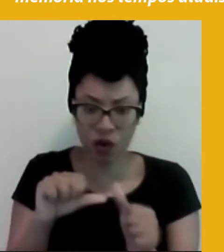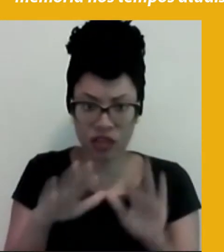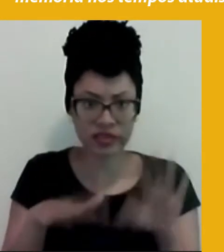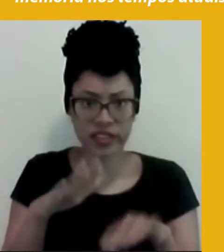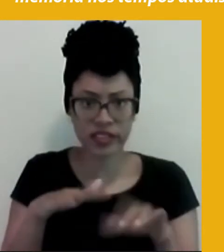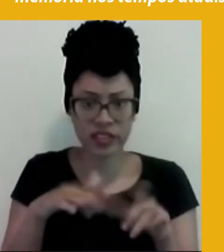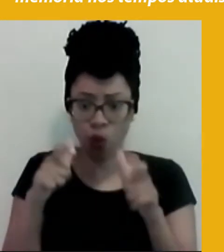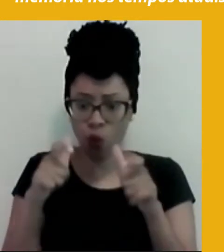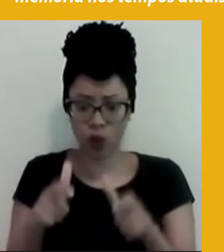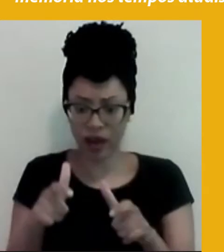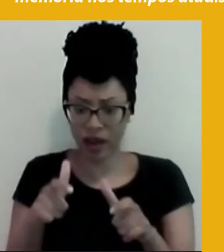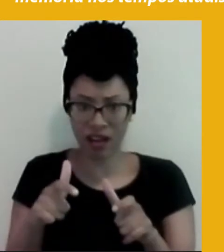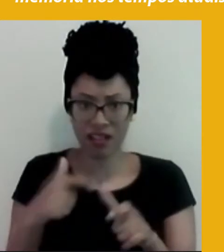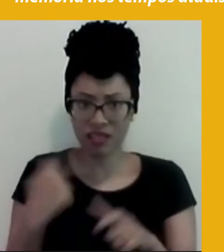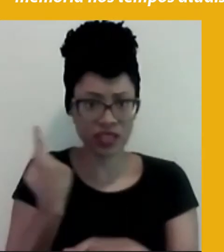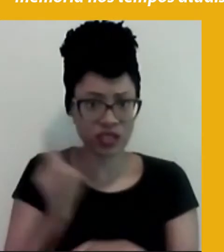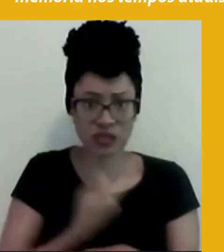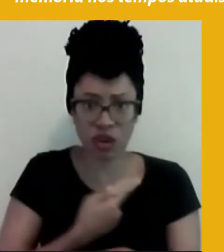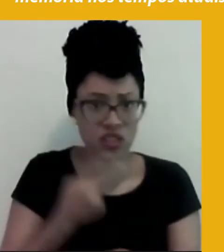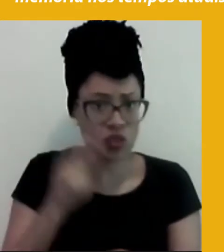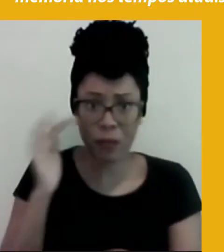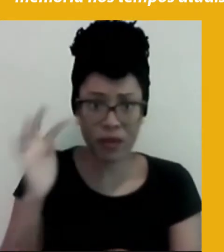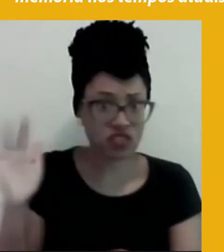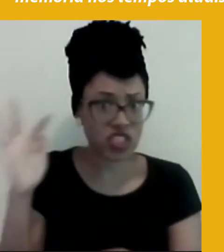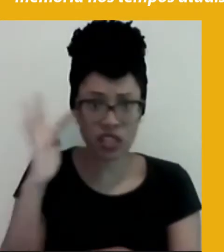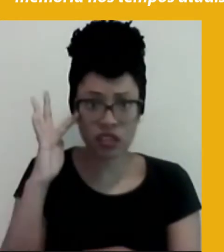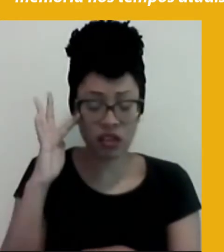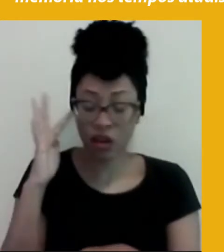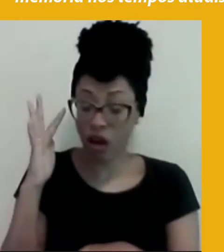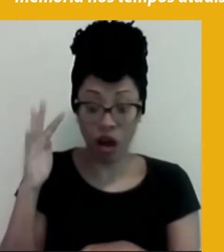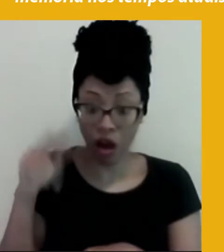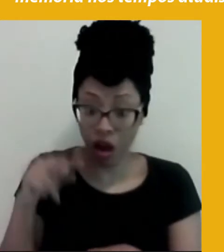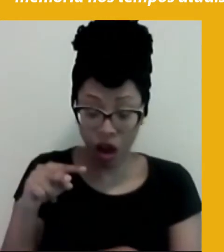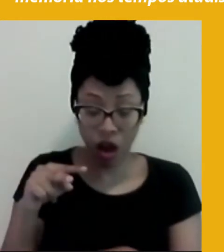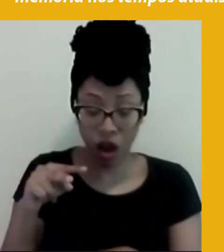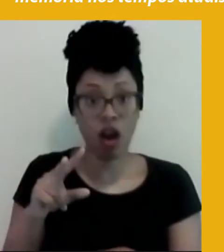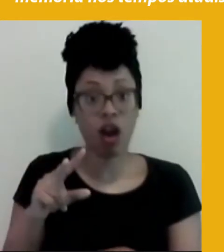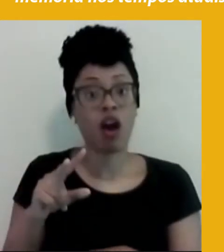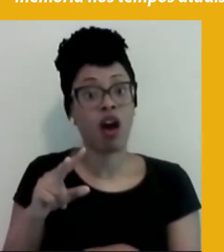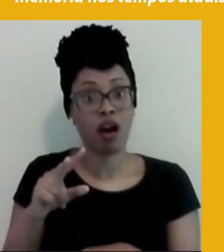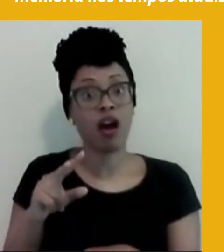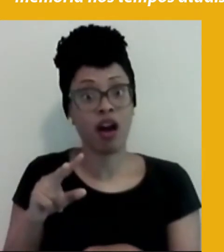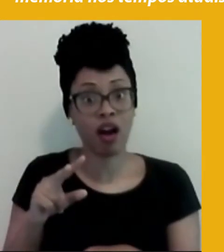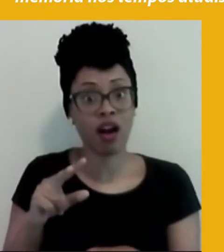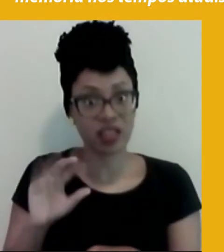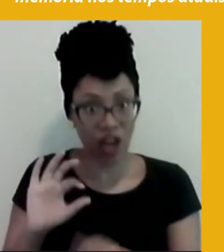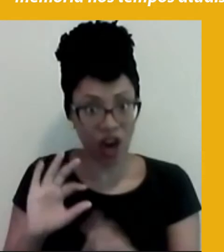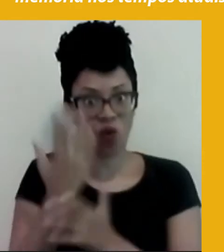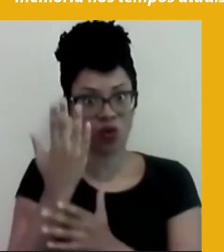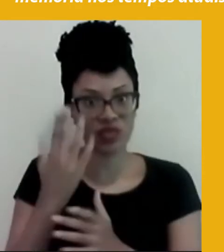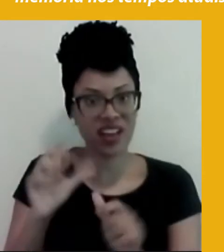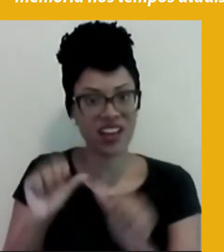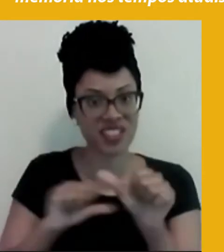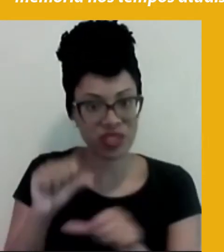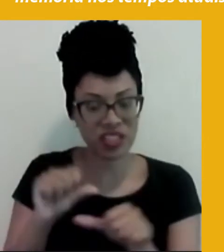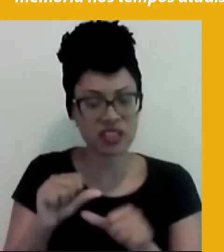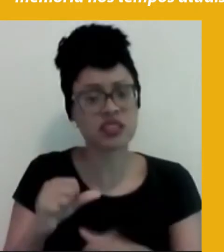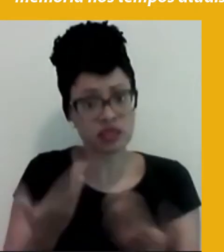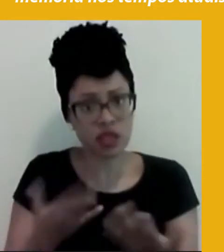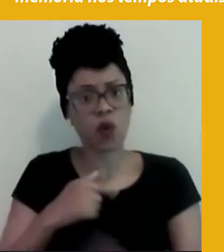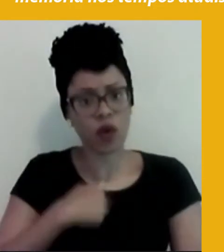eu vejo? Eu vejo que a nossa mudança vai sair das periferias, vai sair das